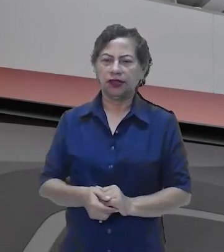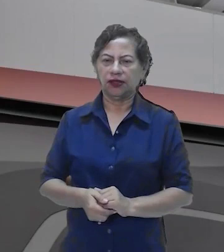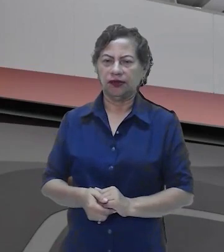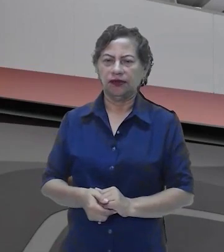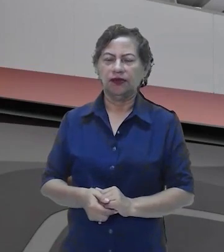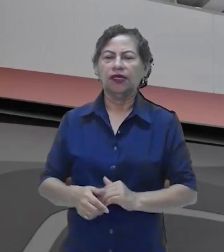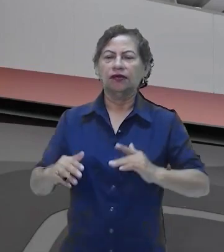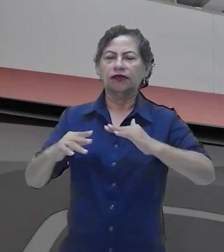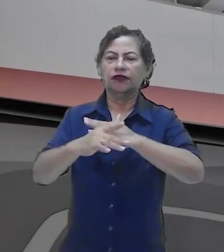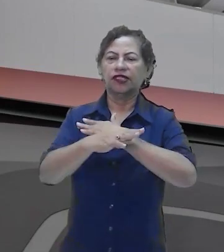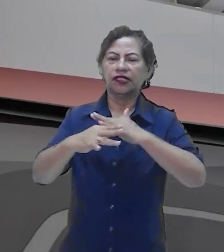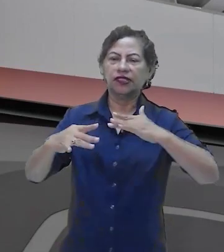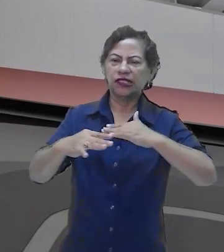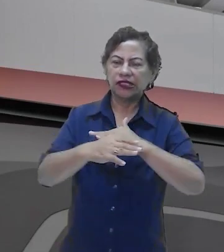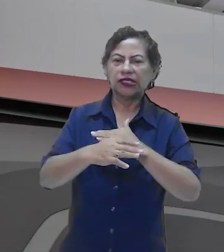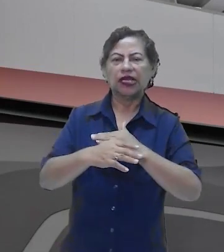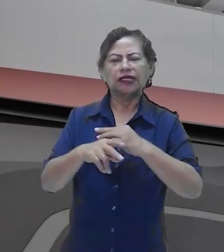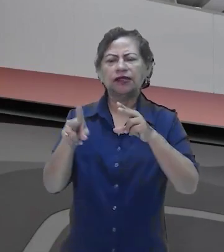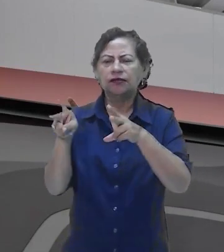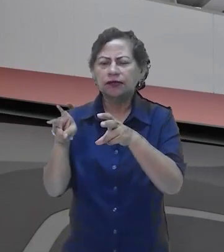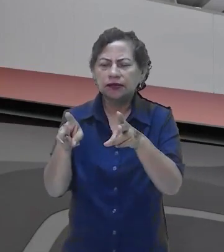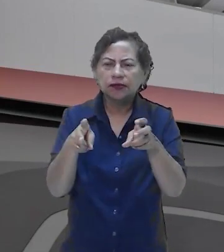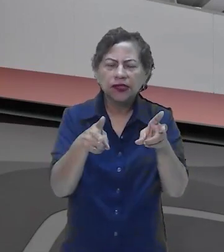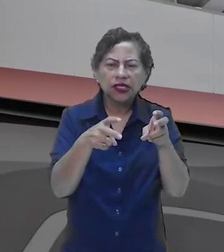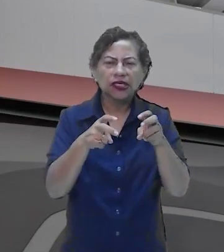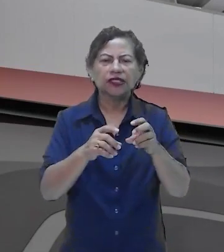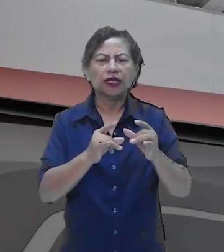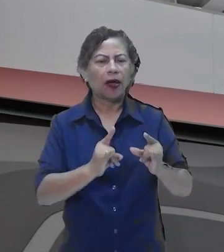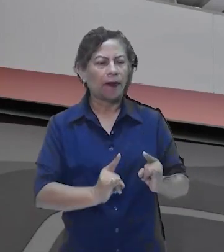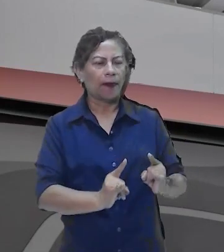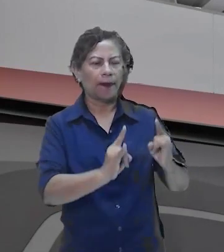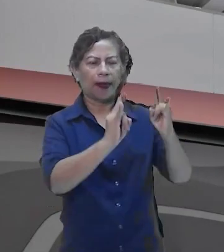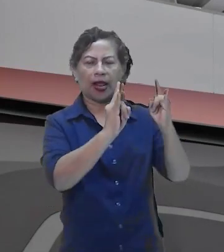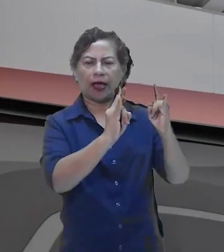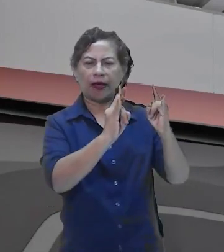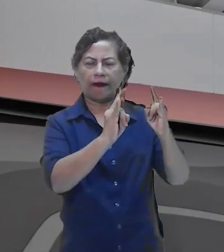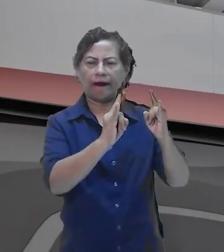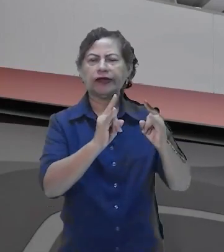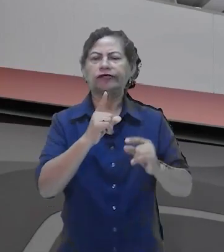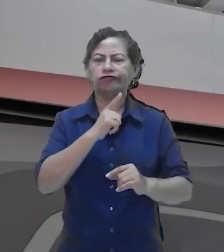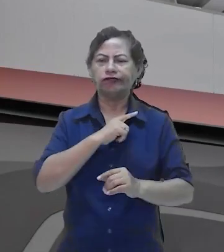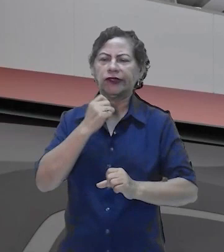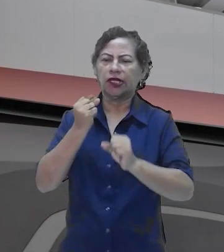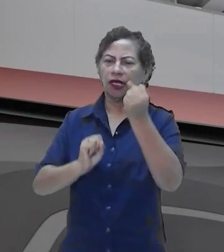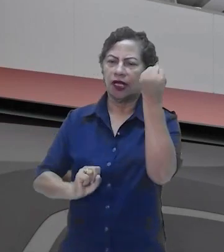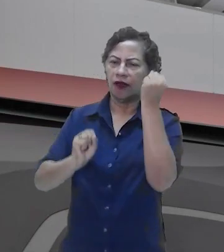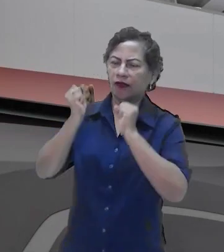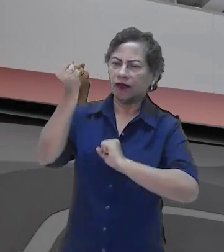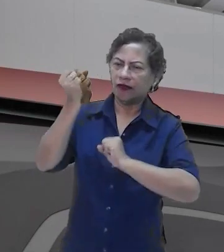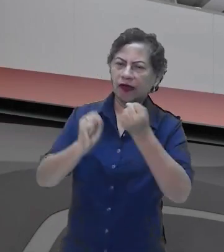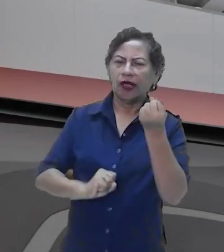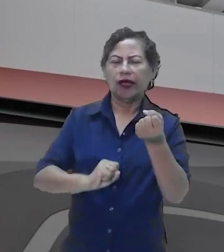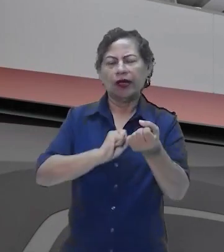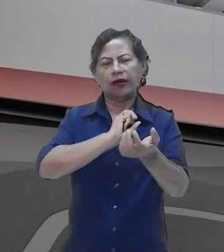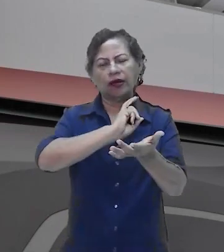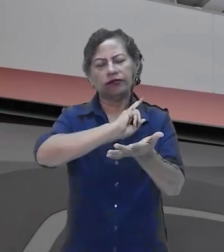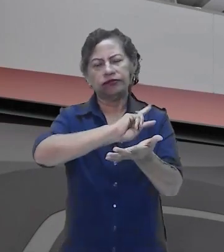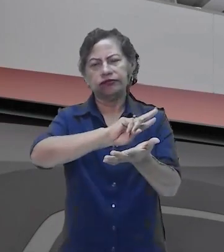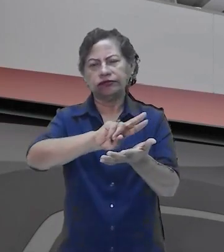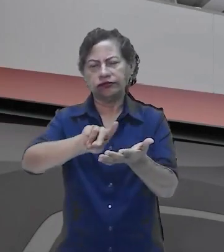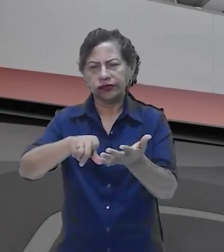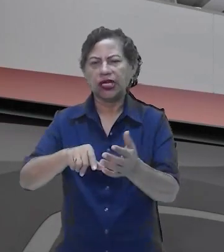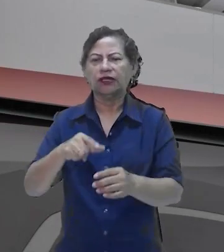cidade aí, tal como é, a gente observa prédios, a gente observa fábricas com suas chaminés